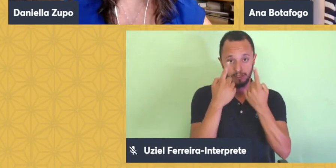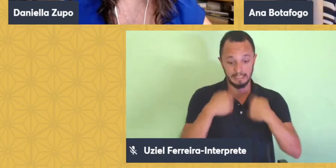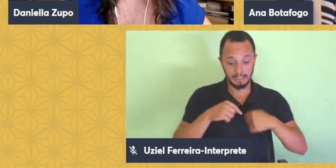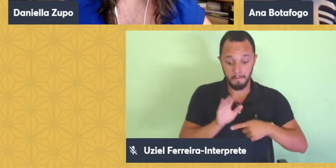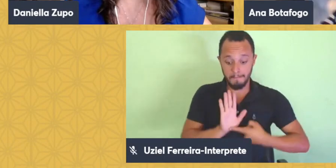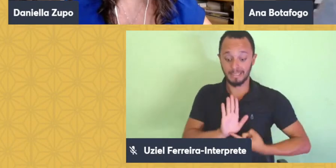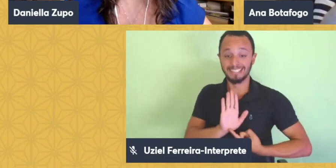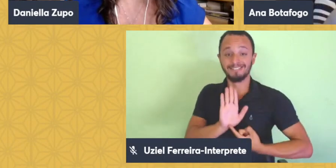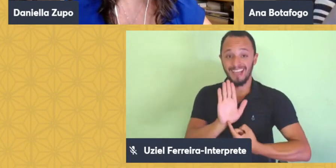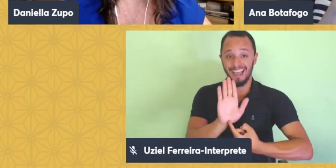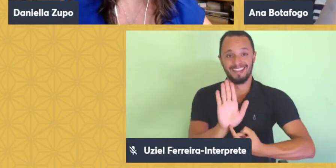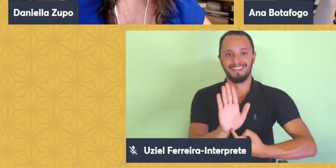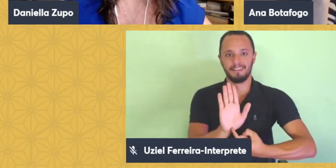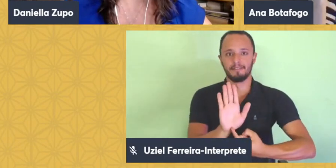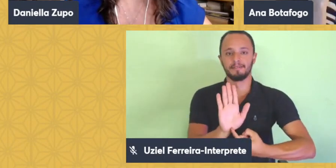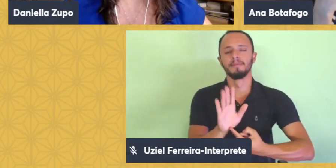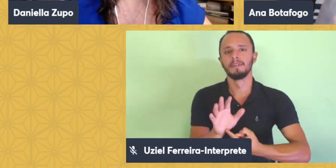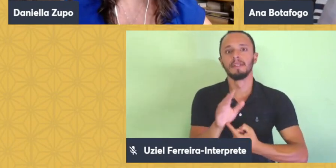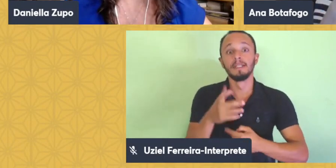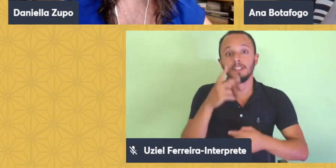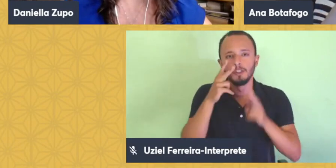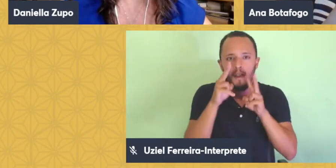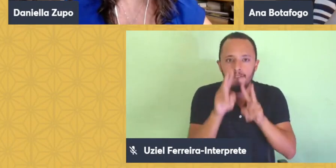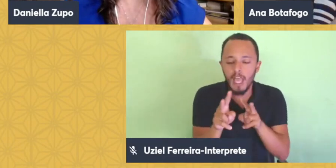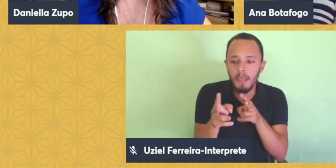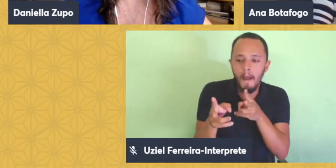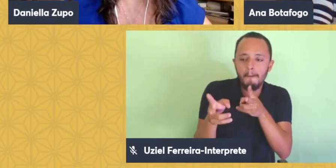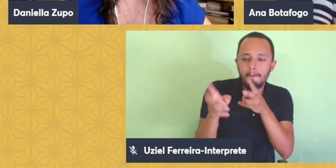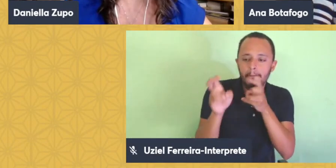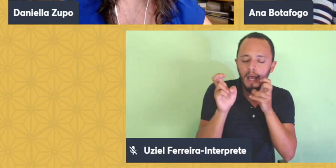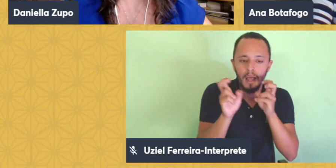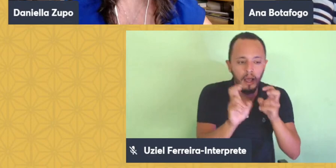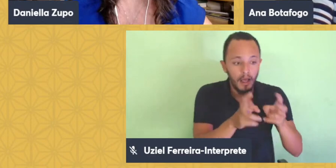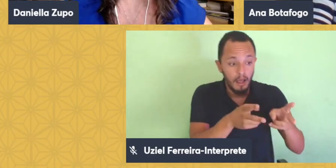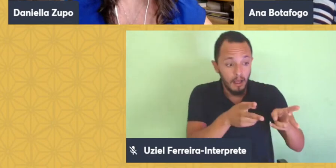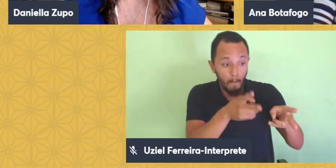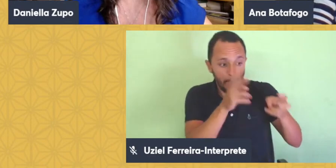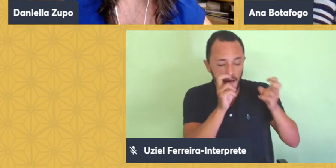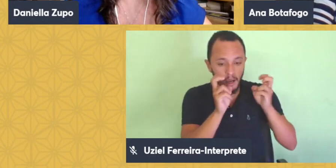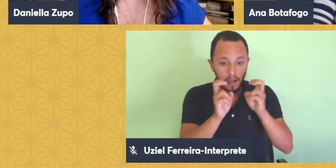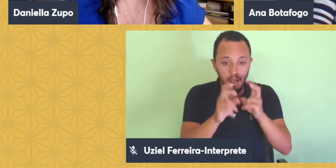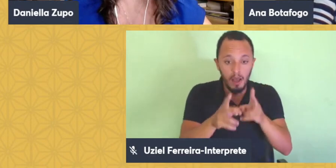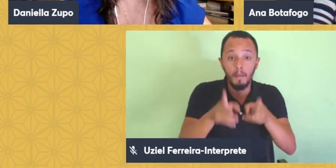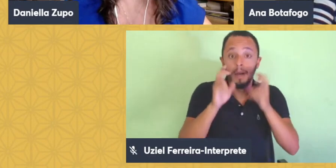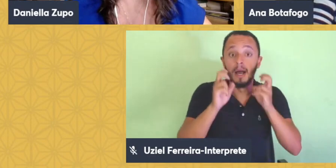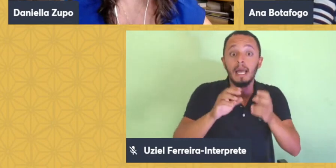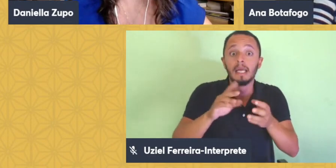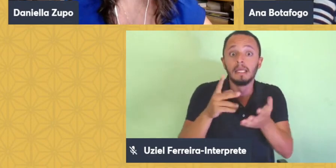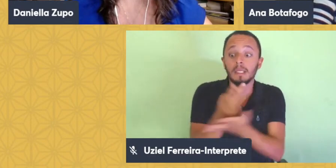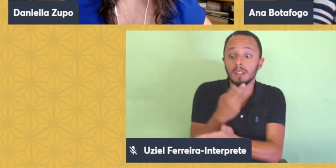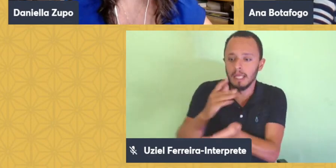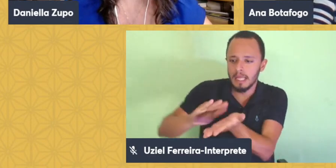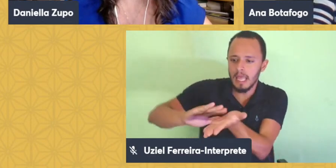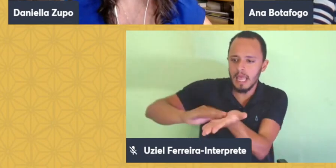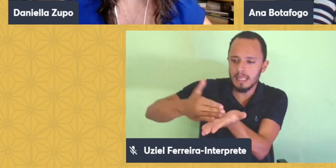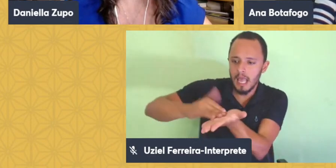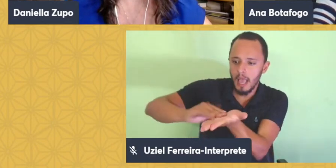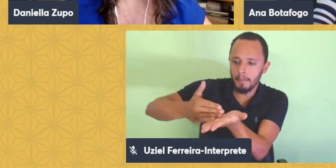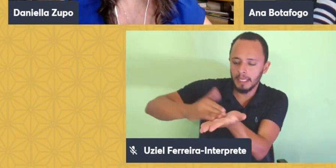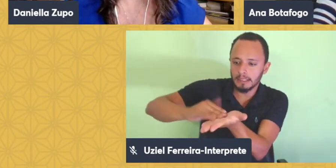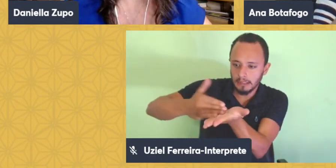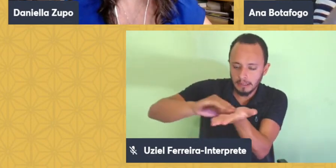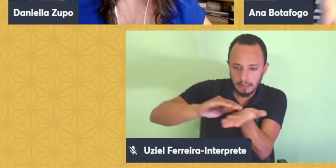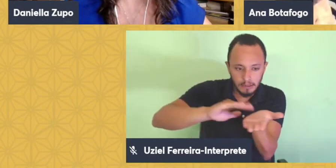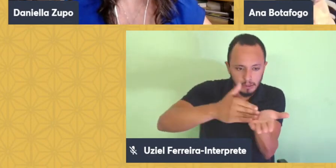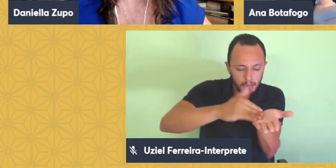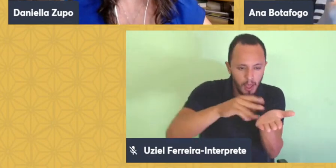a ver movimentos a gente vai interpretando muito a